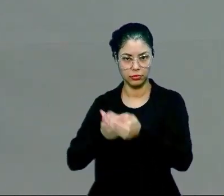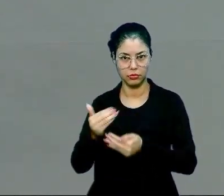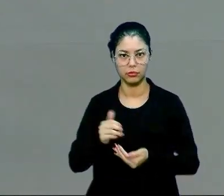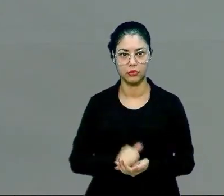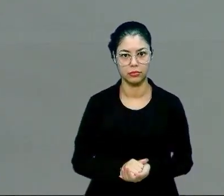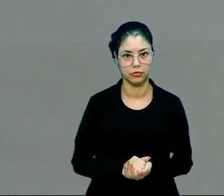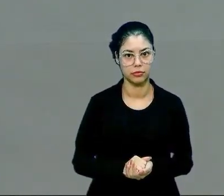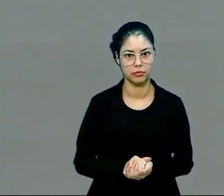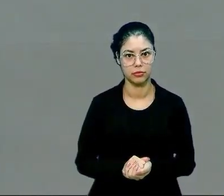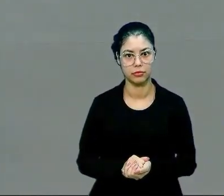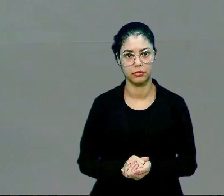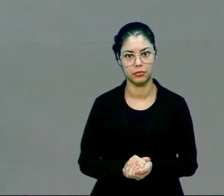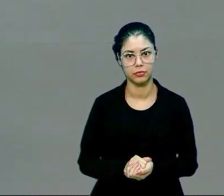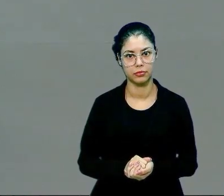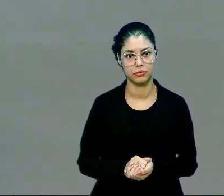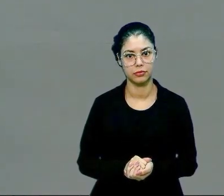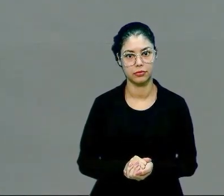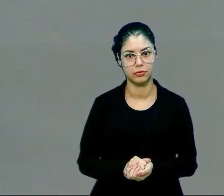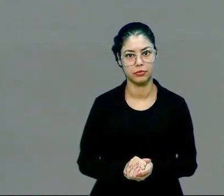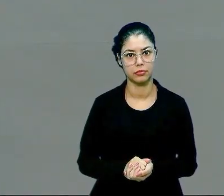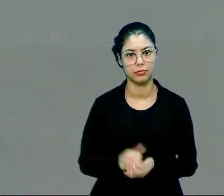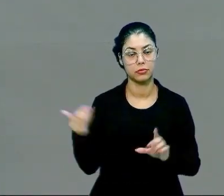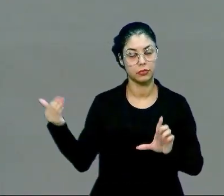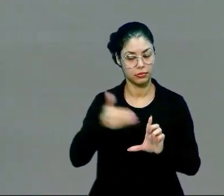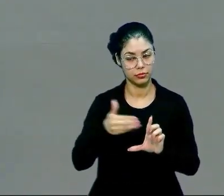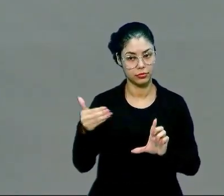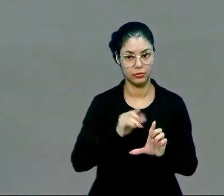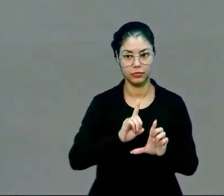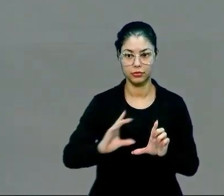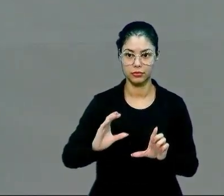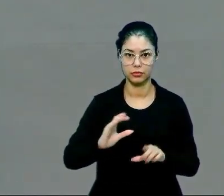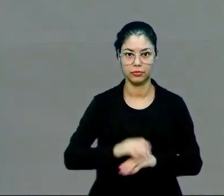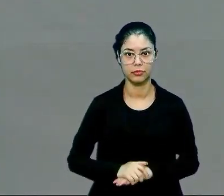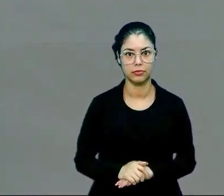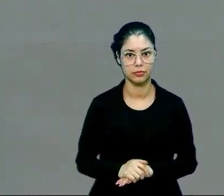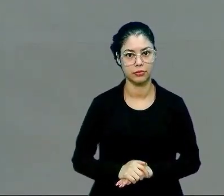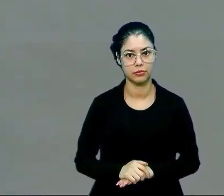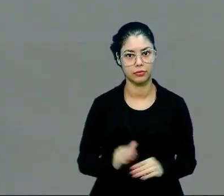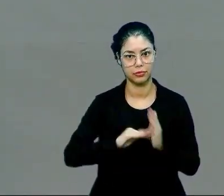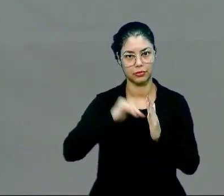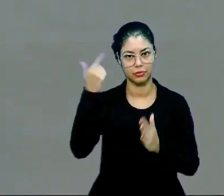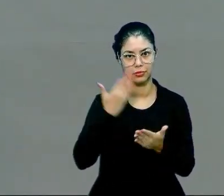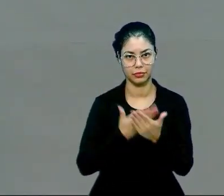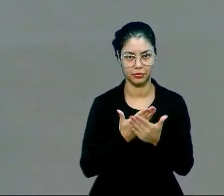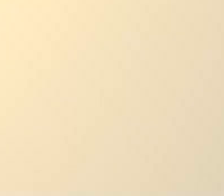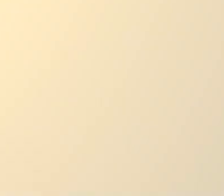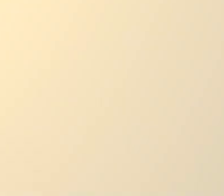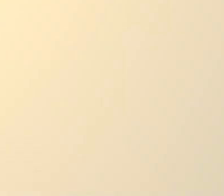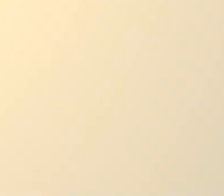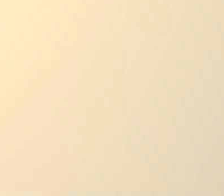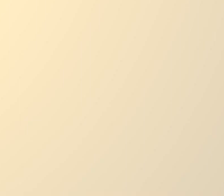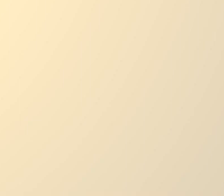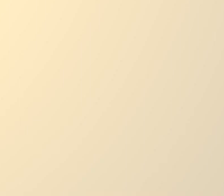desenvolvimento. E aí, reprisem, acessem a plataforma e até a próxima aula.